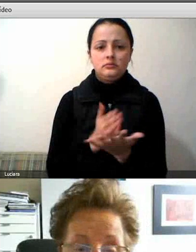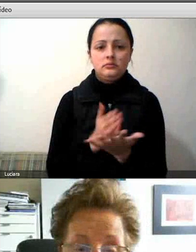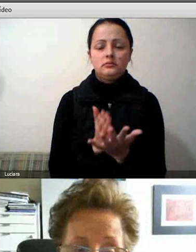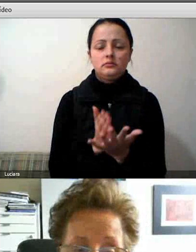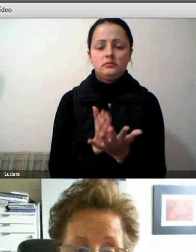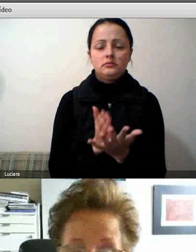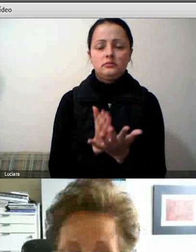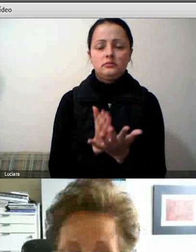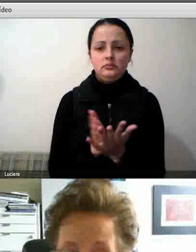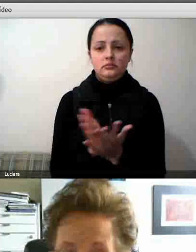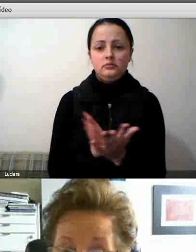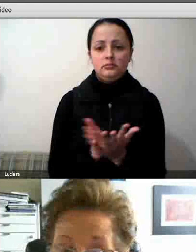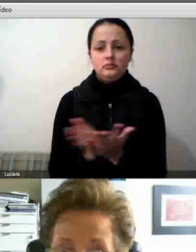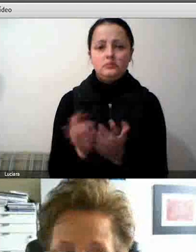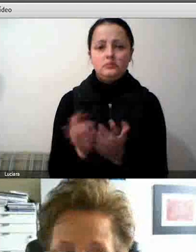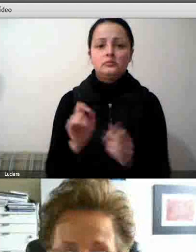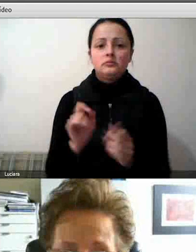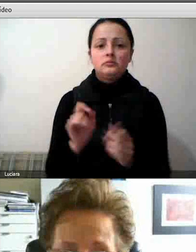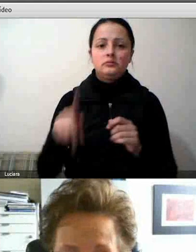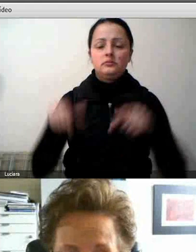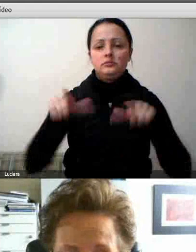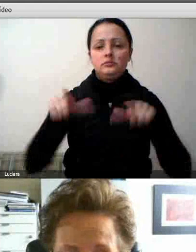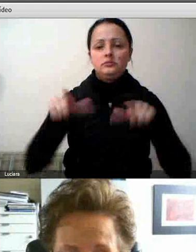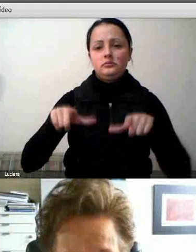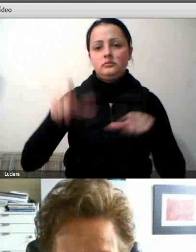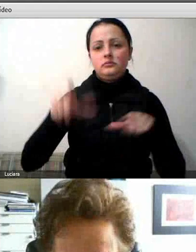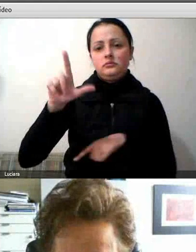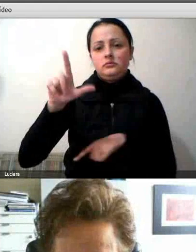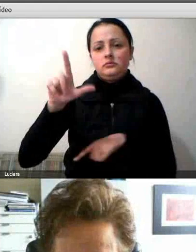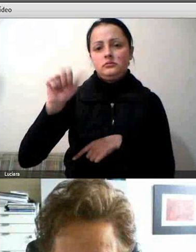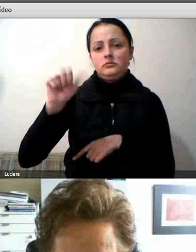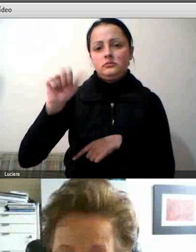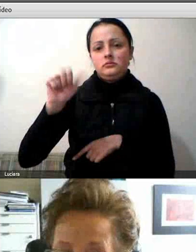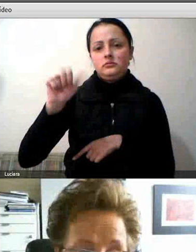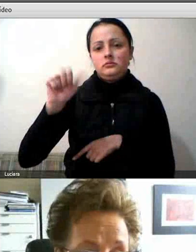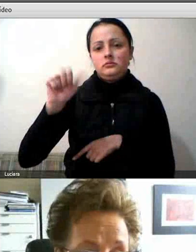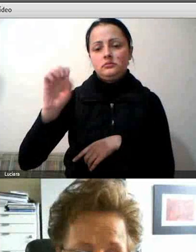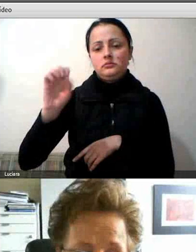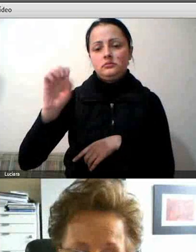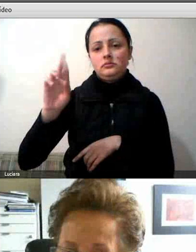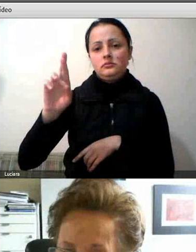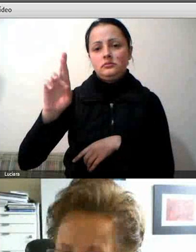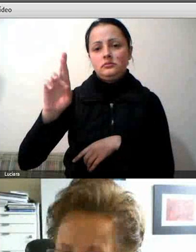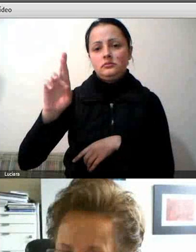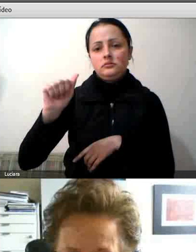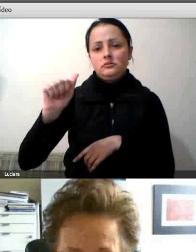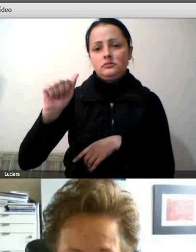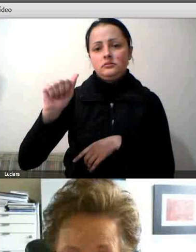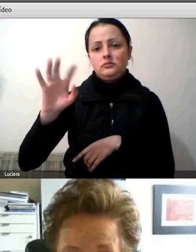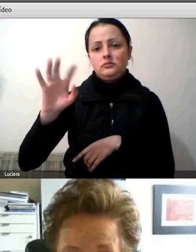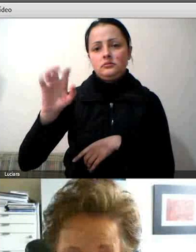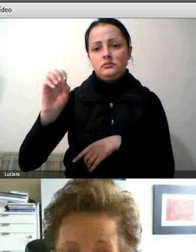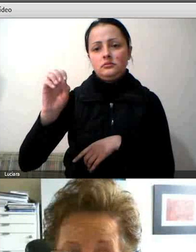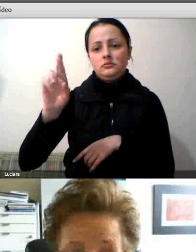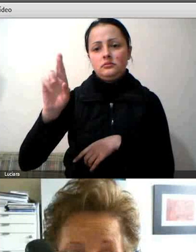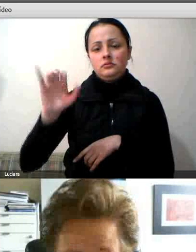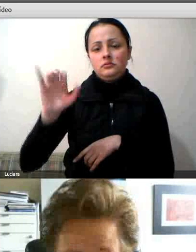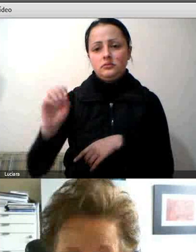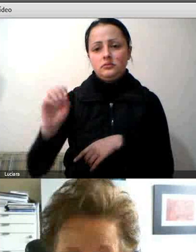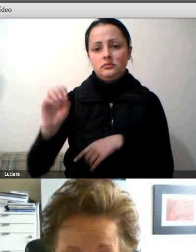Agora, as linhas de atuação incluem o fomento dos laboratórios. Não se está começando um novo modelo